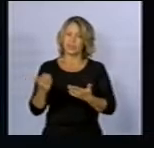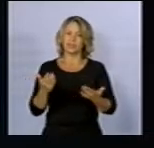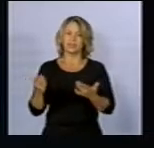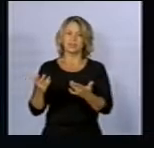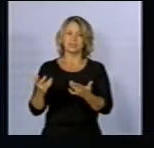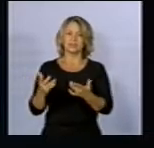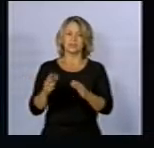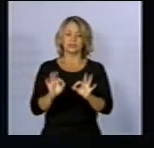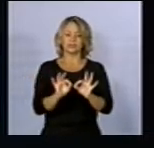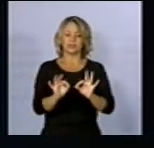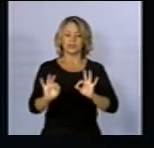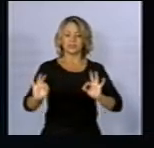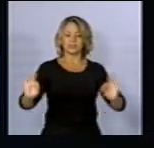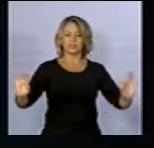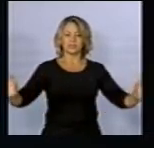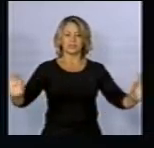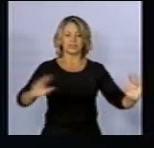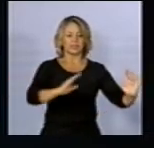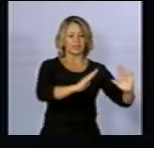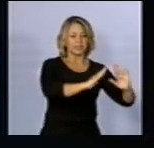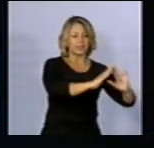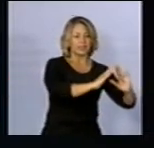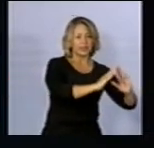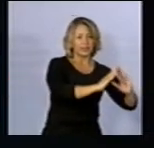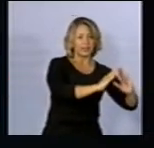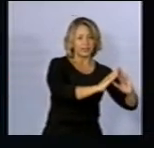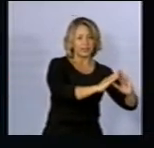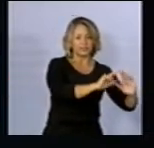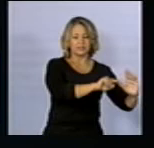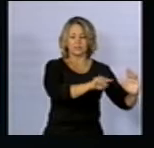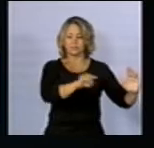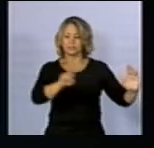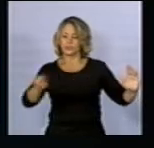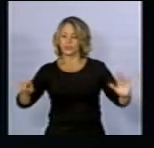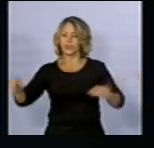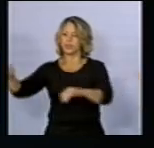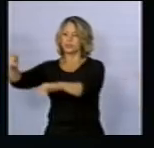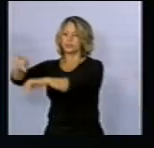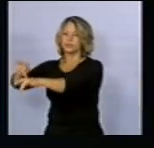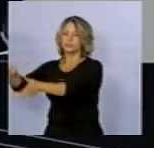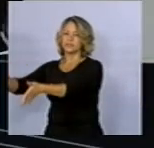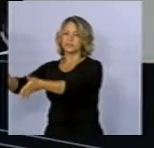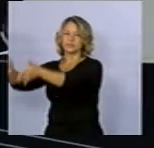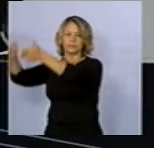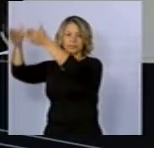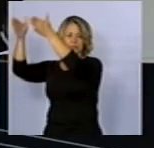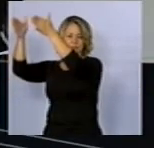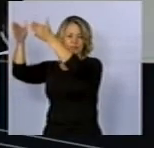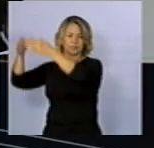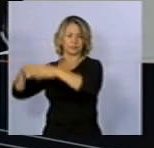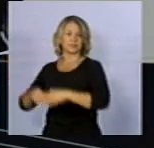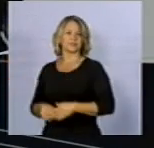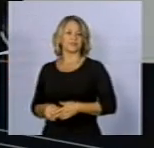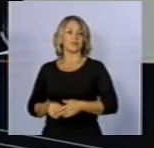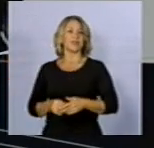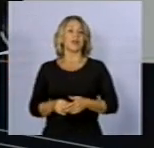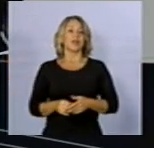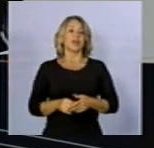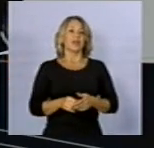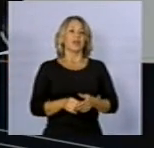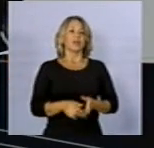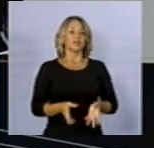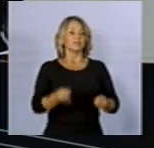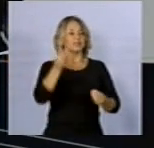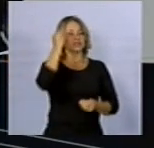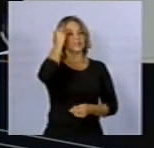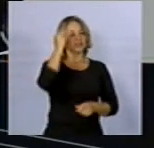a distância do domicílio aos transformadores elétricos. Ali eu verifiquei, o senhor poderia voltar